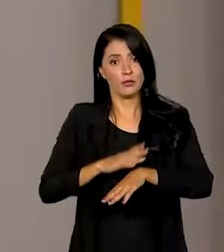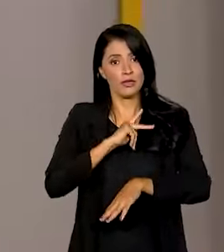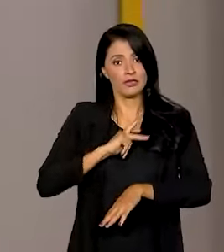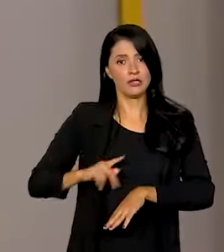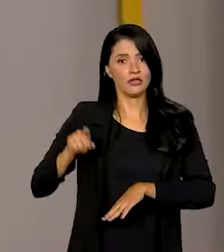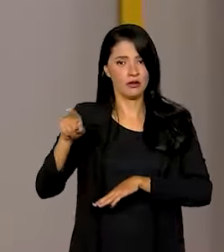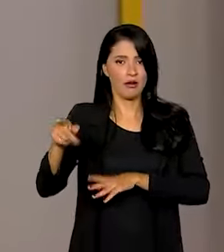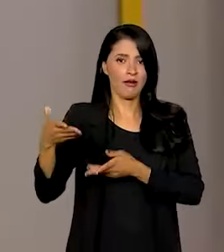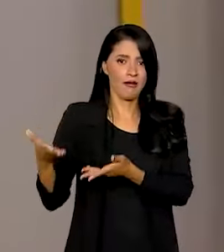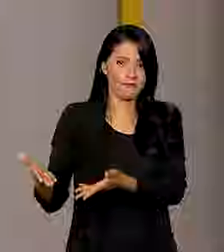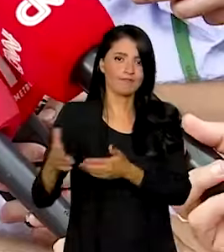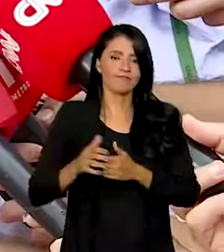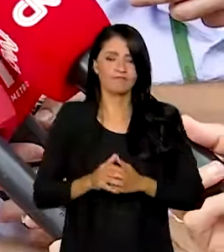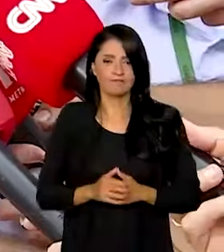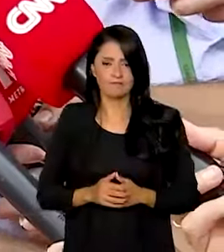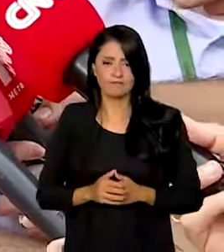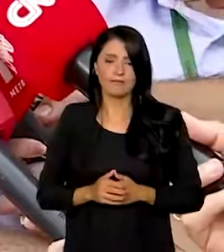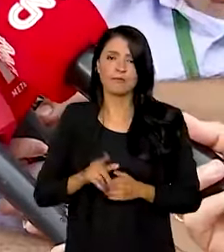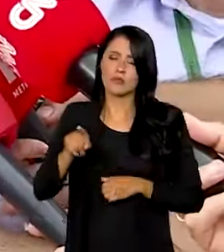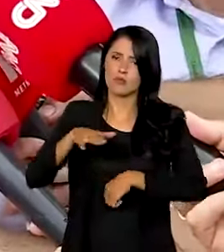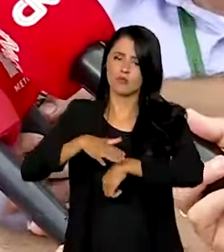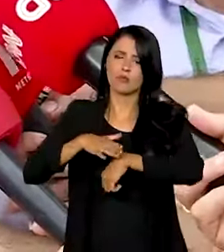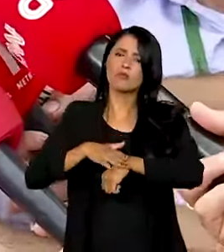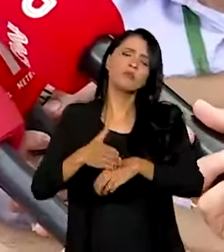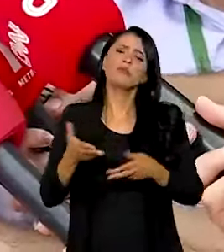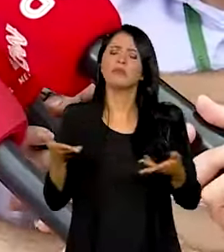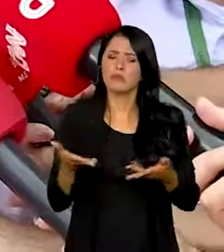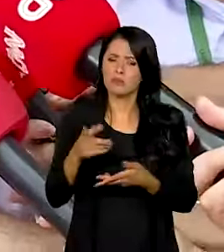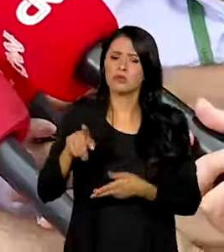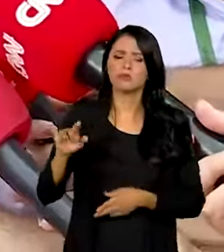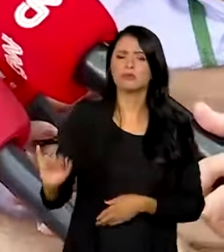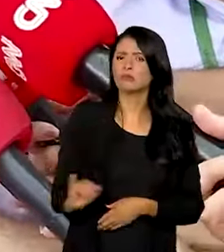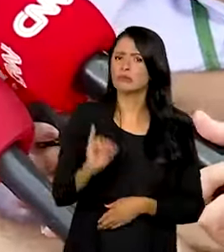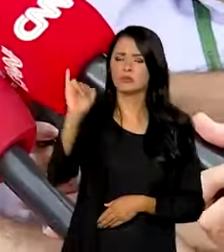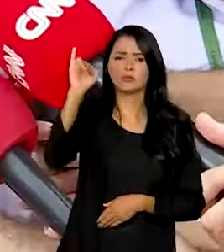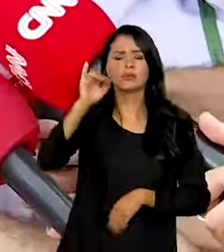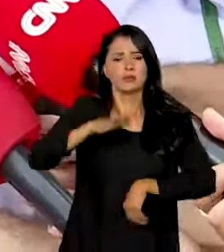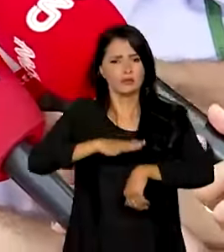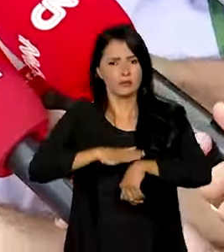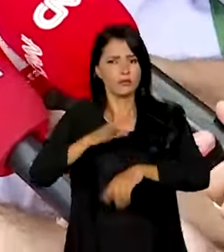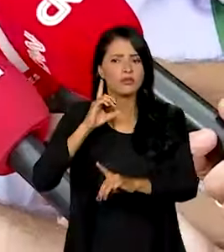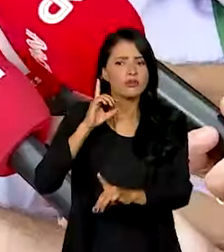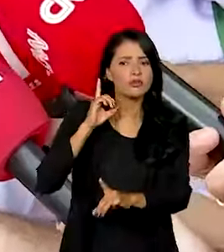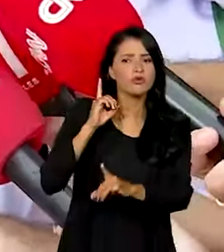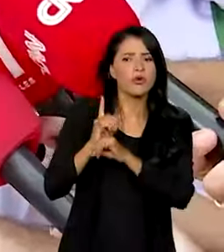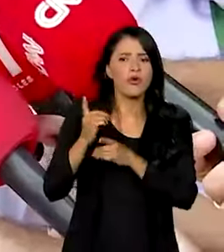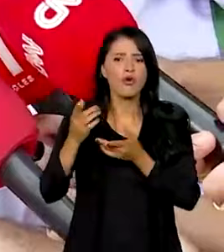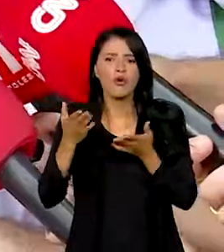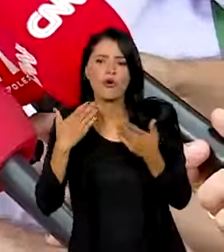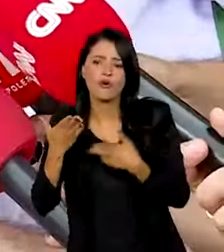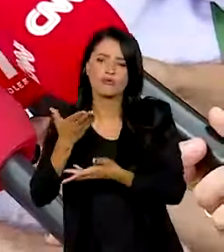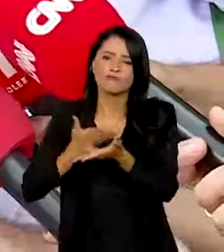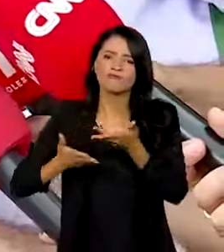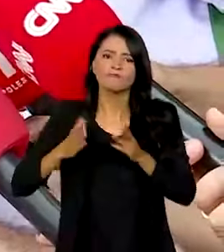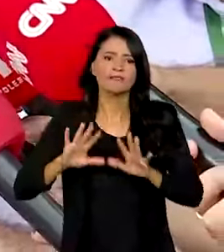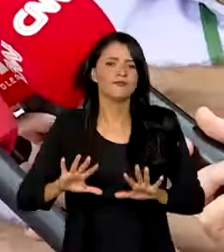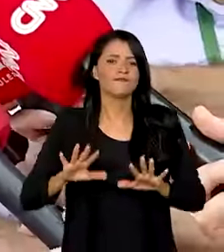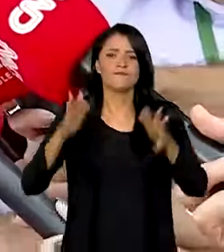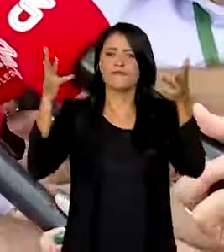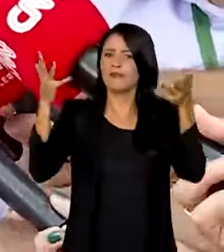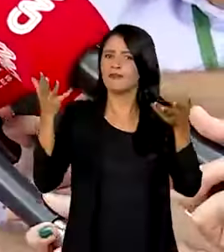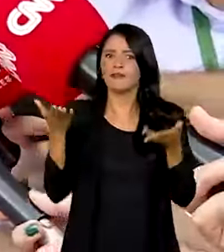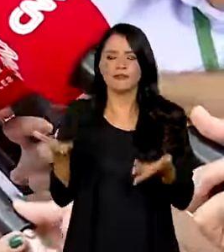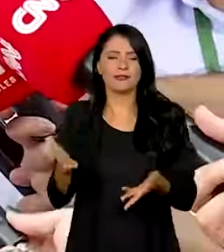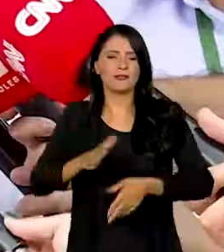aos repatriados. É um momento importante, é um momento de encontro, um momento de celebração. E